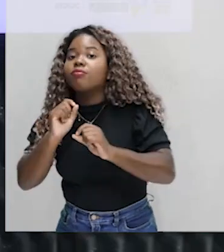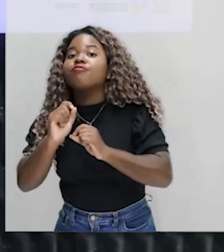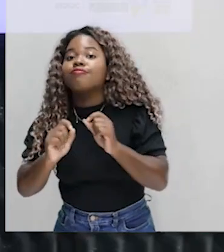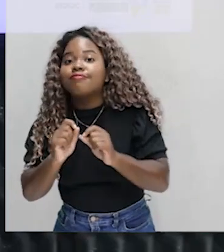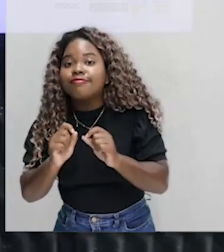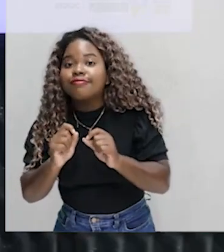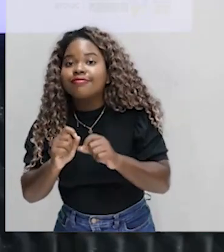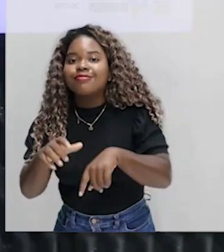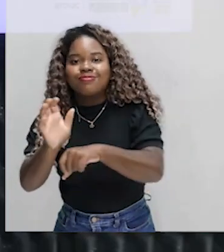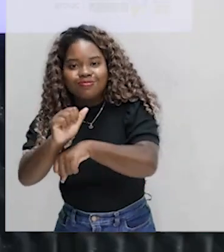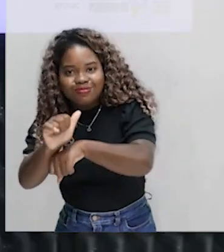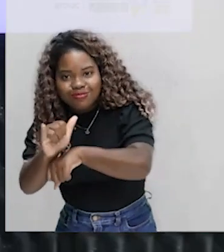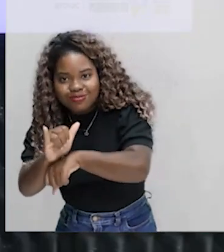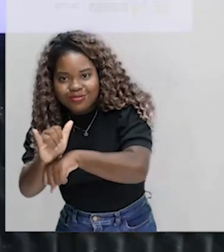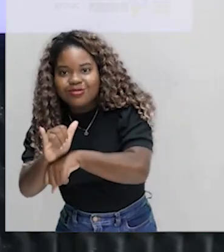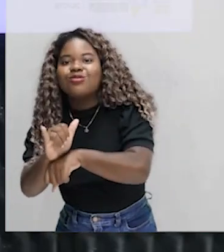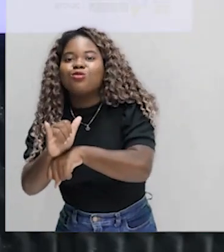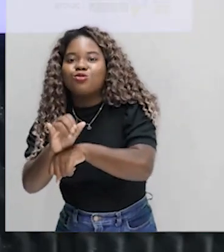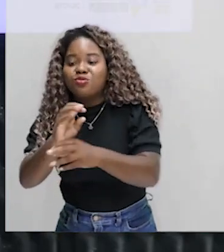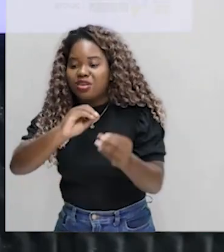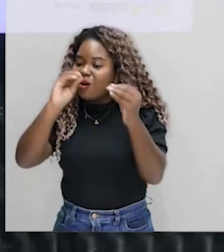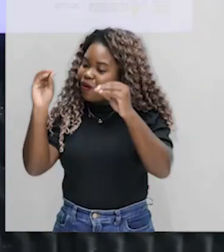gravada. Lá também você